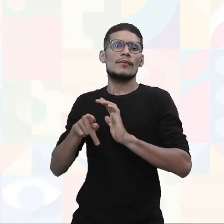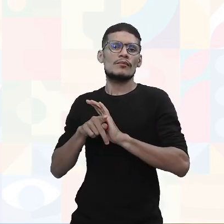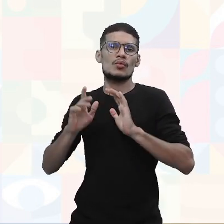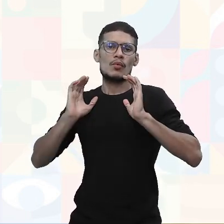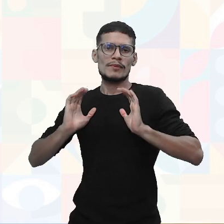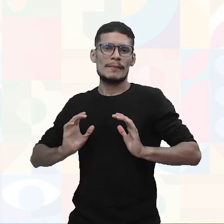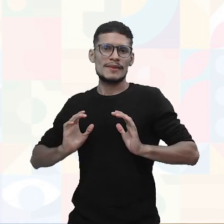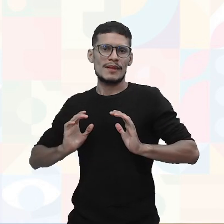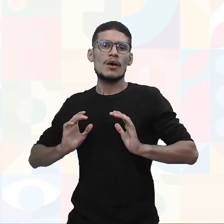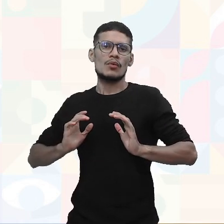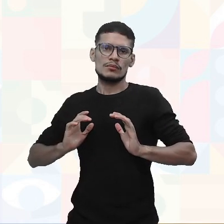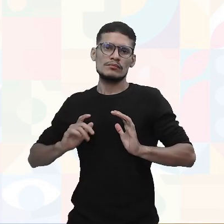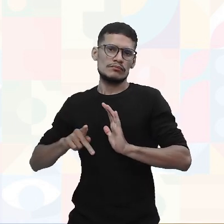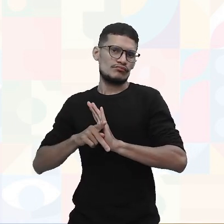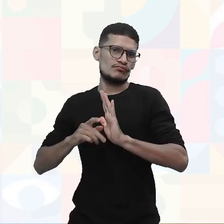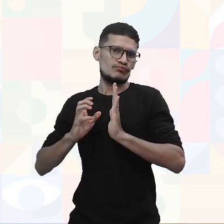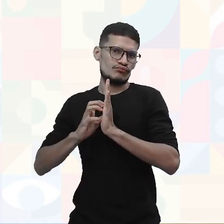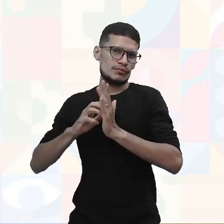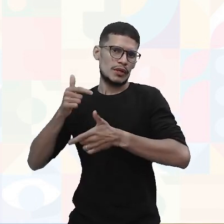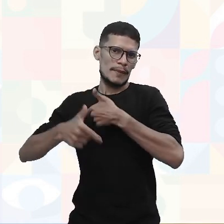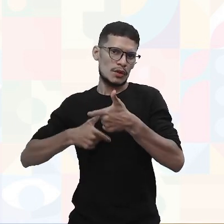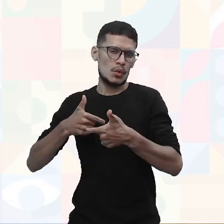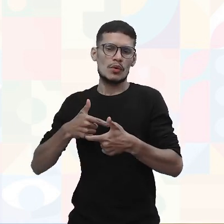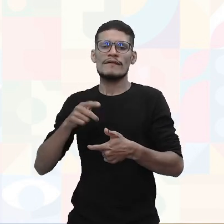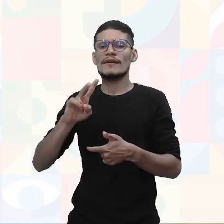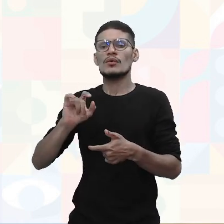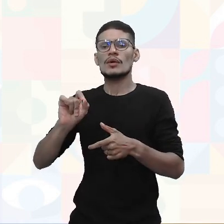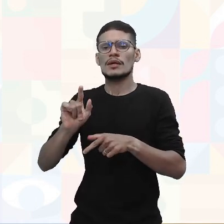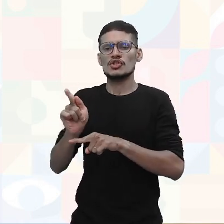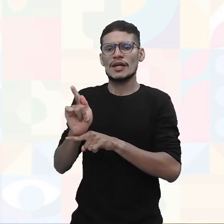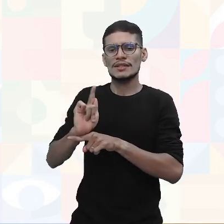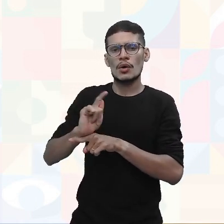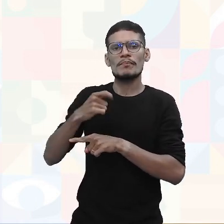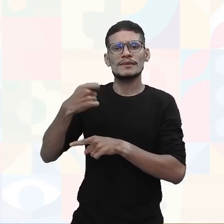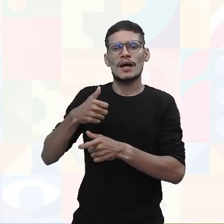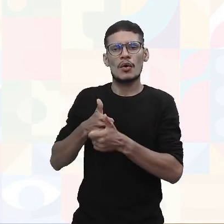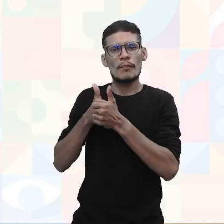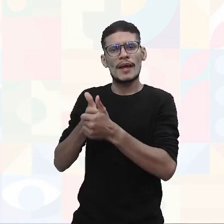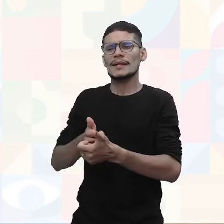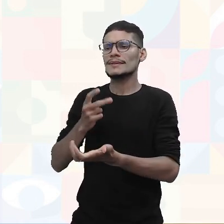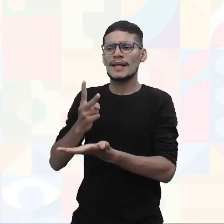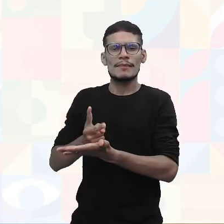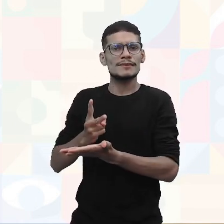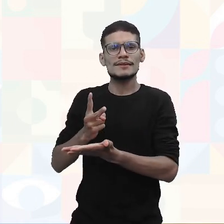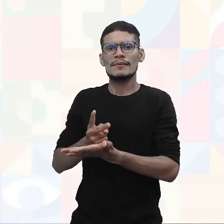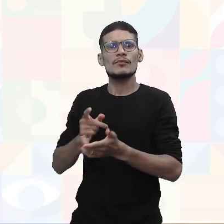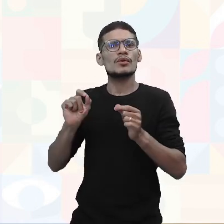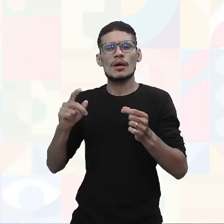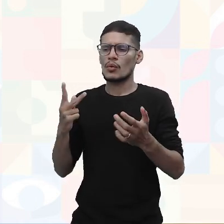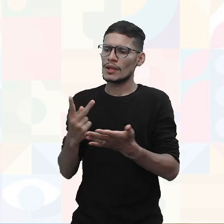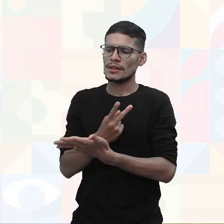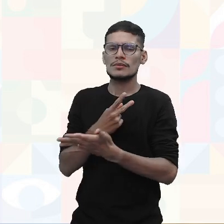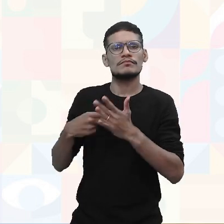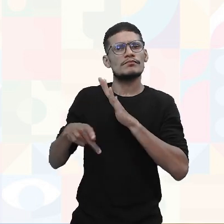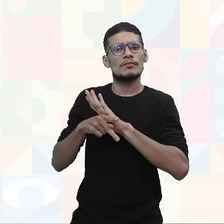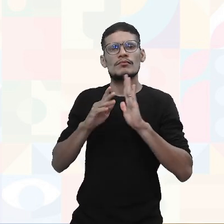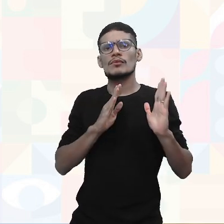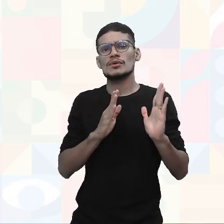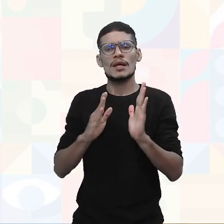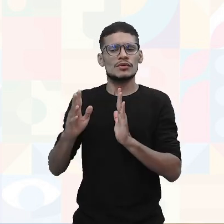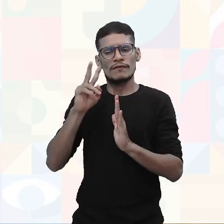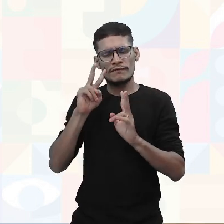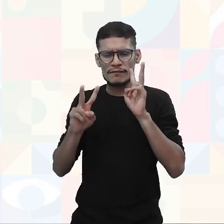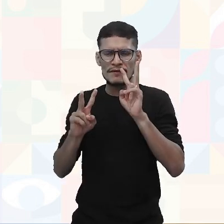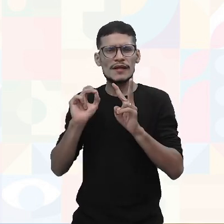parte comportamental, vai ter essa questão da gestão, que deve estar acompanhando sempre como é que devem estar ocorrendo esses processos de gestão e de índices para ver se está